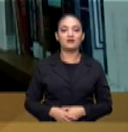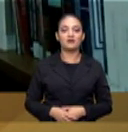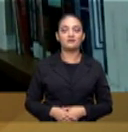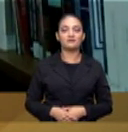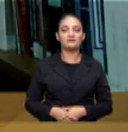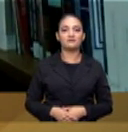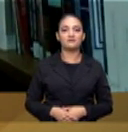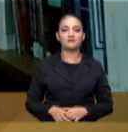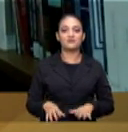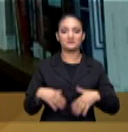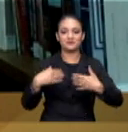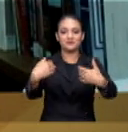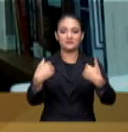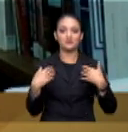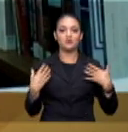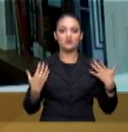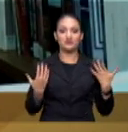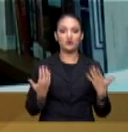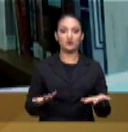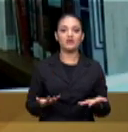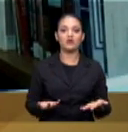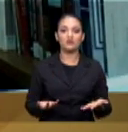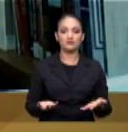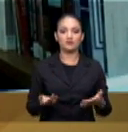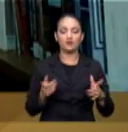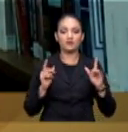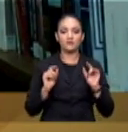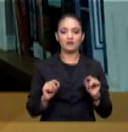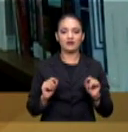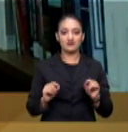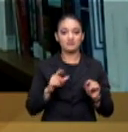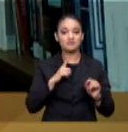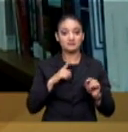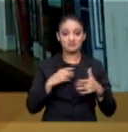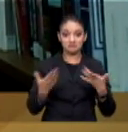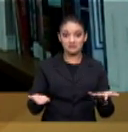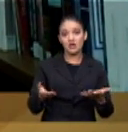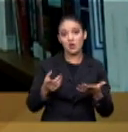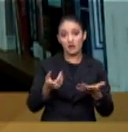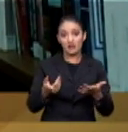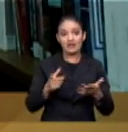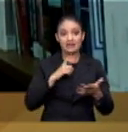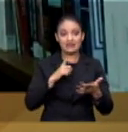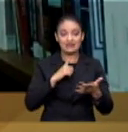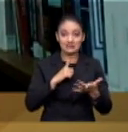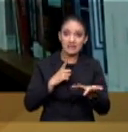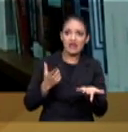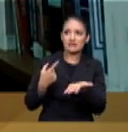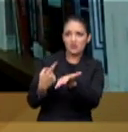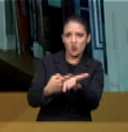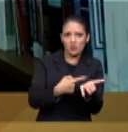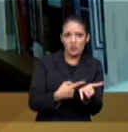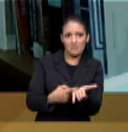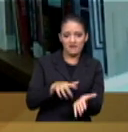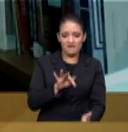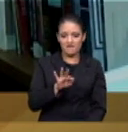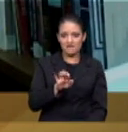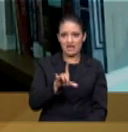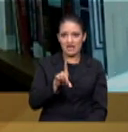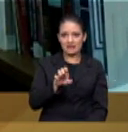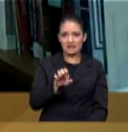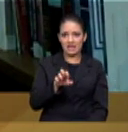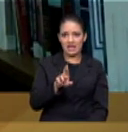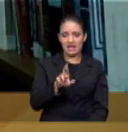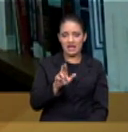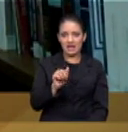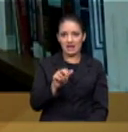nitidamente centralista, em que o nosso federalismo era, como dizia Geralda Talib, um federalismo meramente nominal. A Constituição de 88 veio